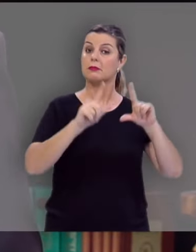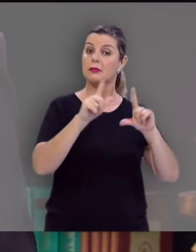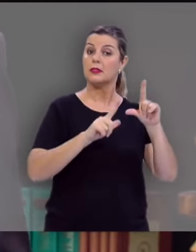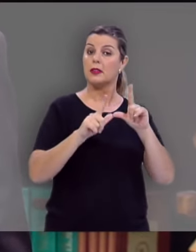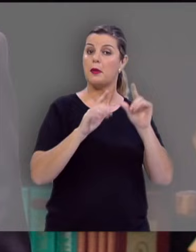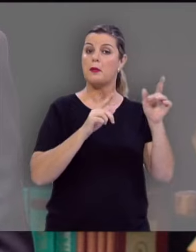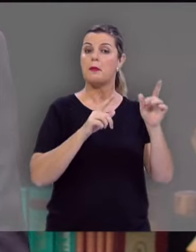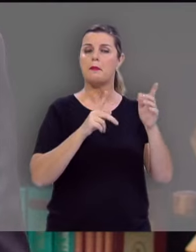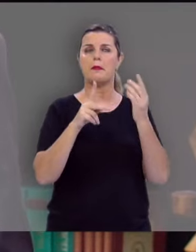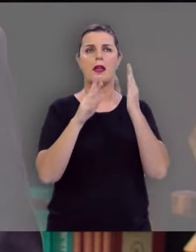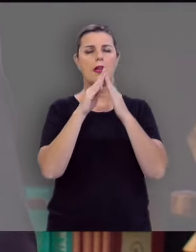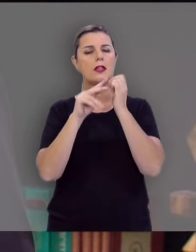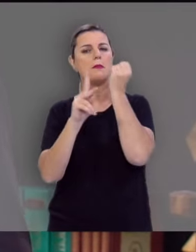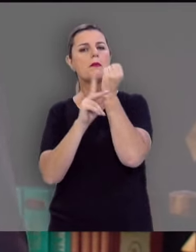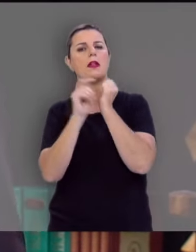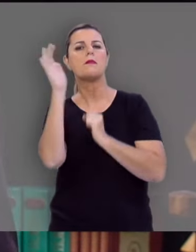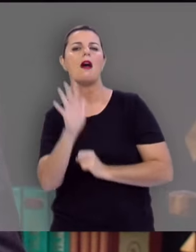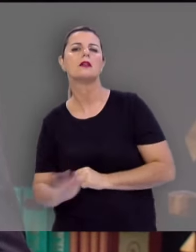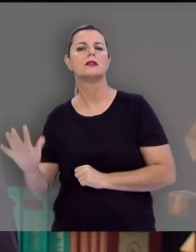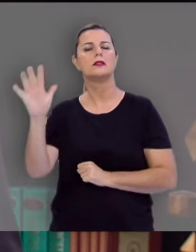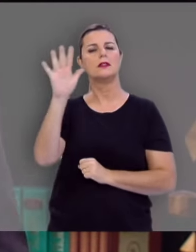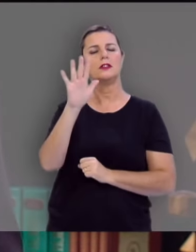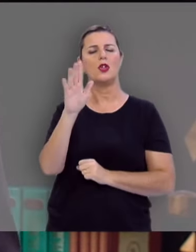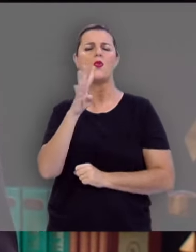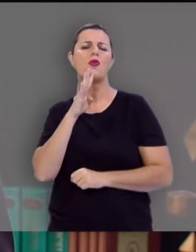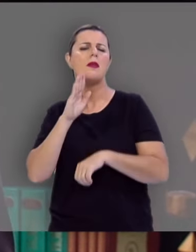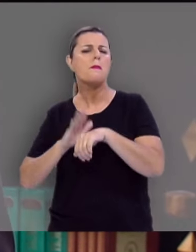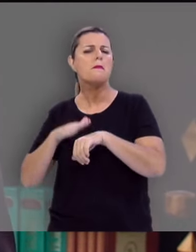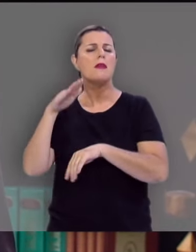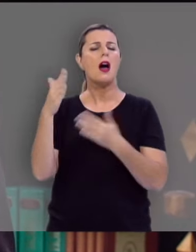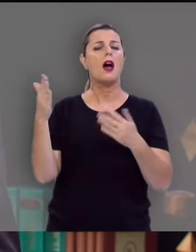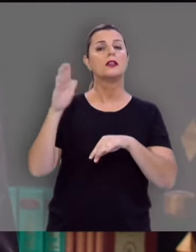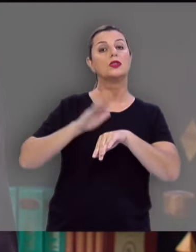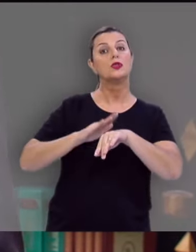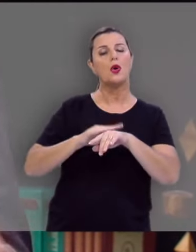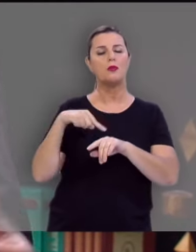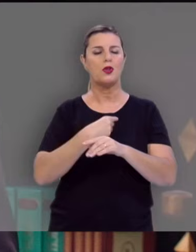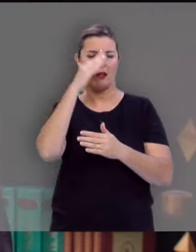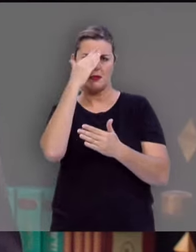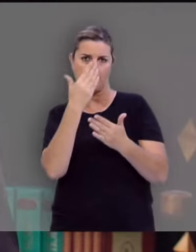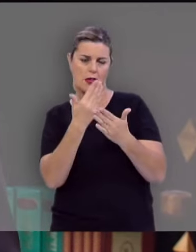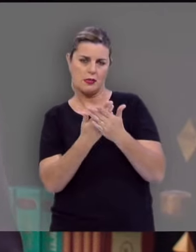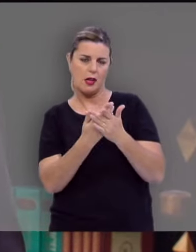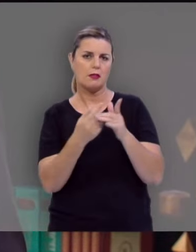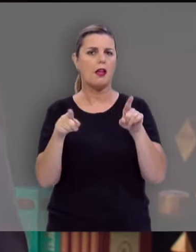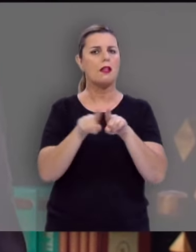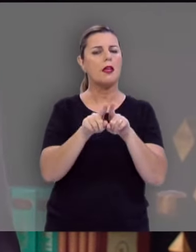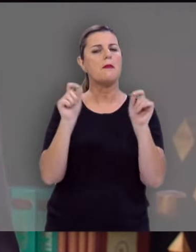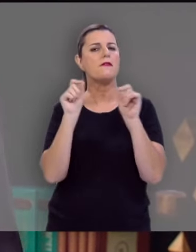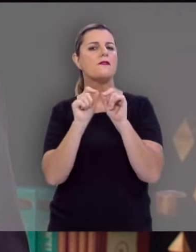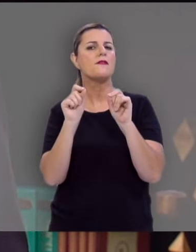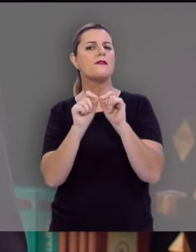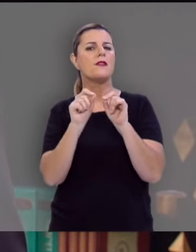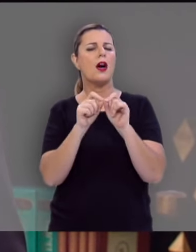um programa da Igreja Presbiteriana do Brasil, conheça um pouco mais sobre aquilo que nós cremos e também aquilo que nós estamos